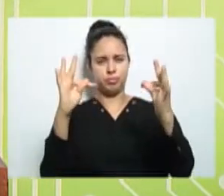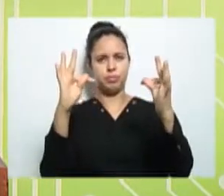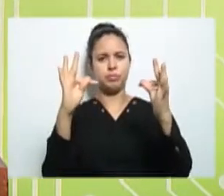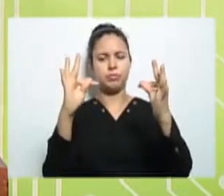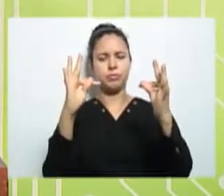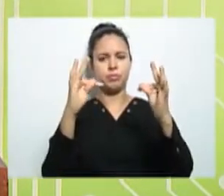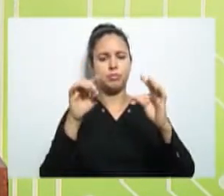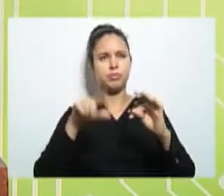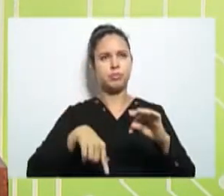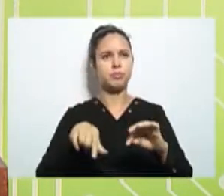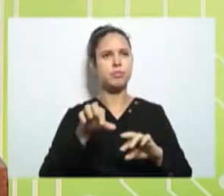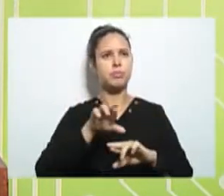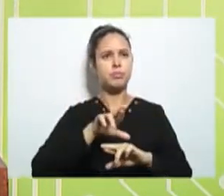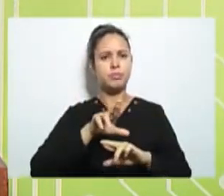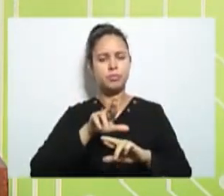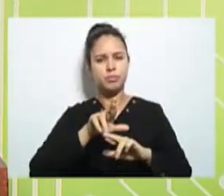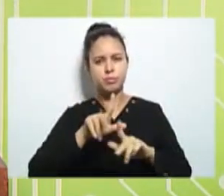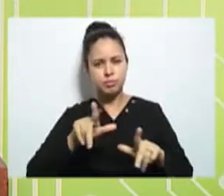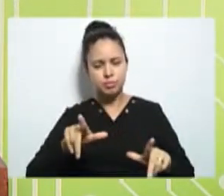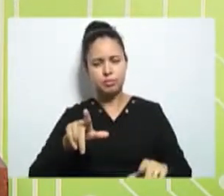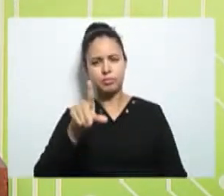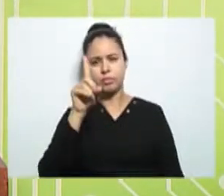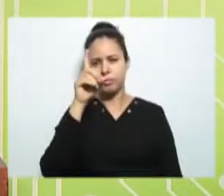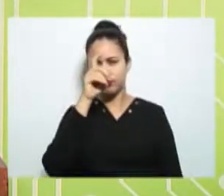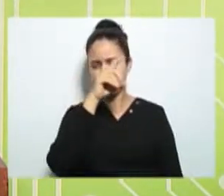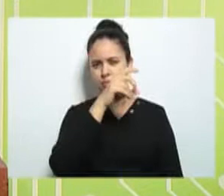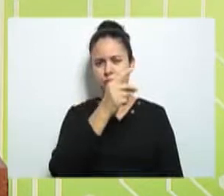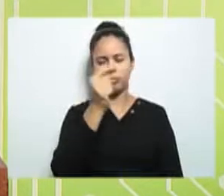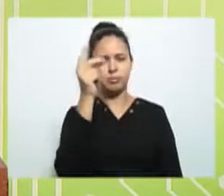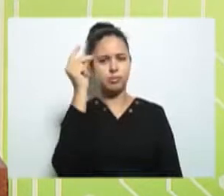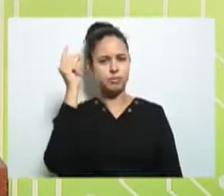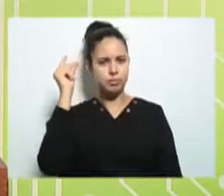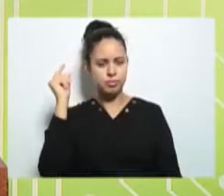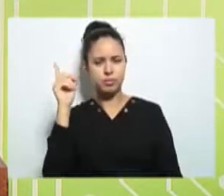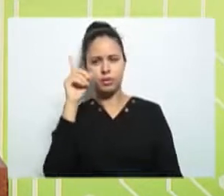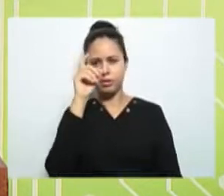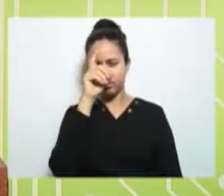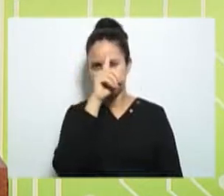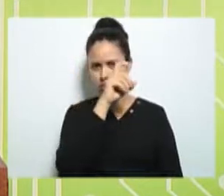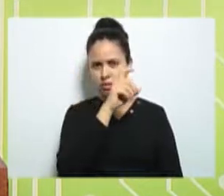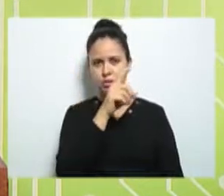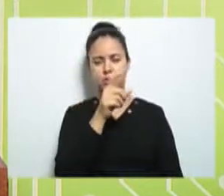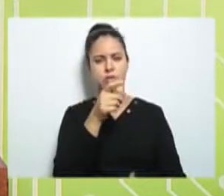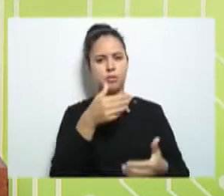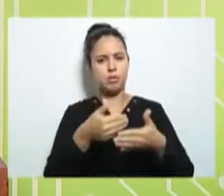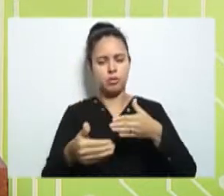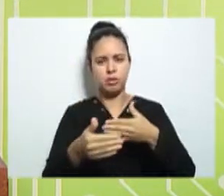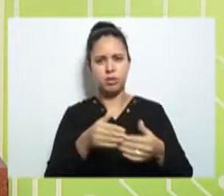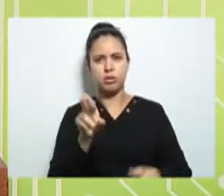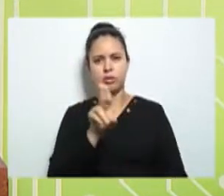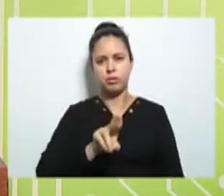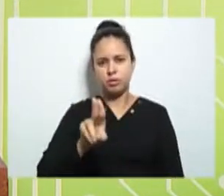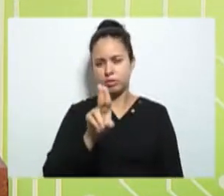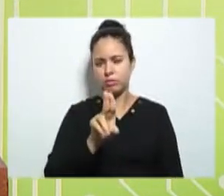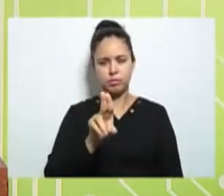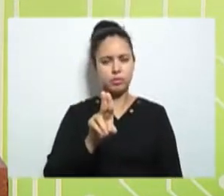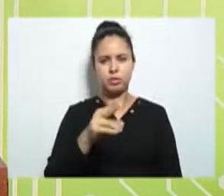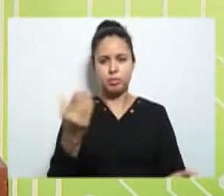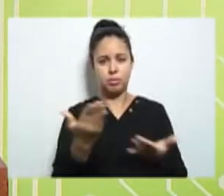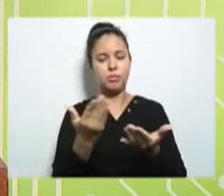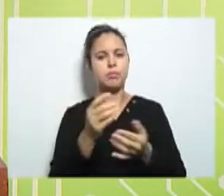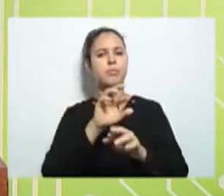assim, difícil para você operar as máquinas, eram máquinas de operação que não era qualquer um que utilizava. Hoje você vê